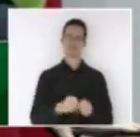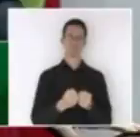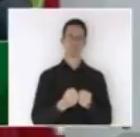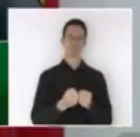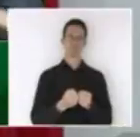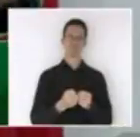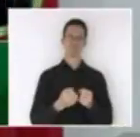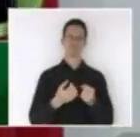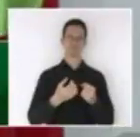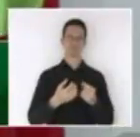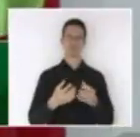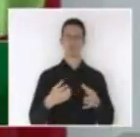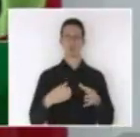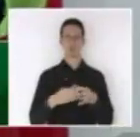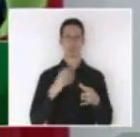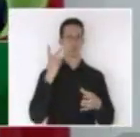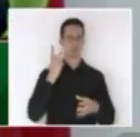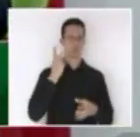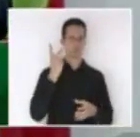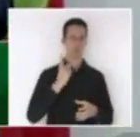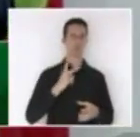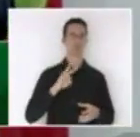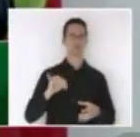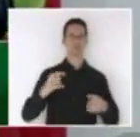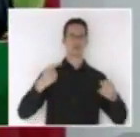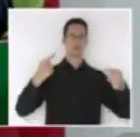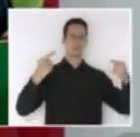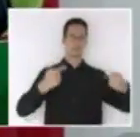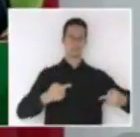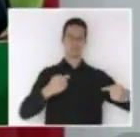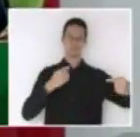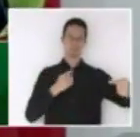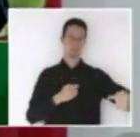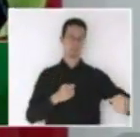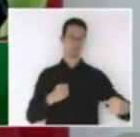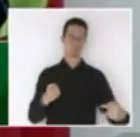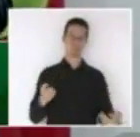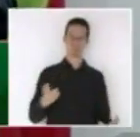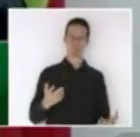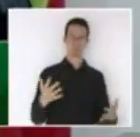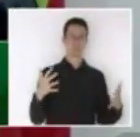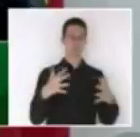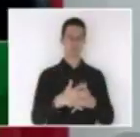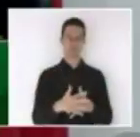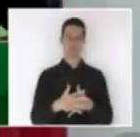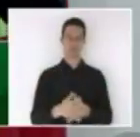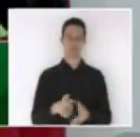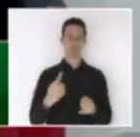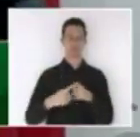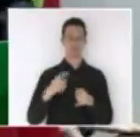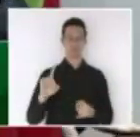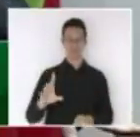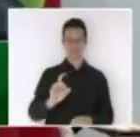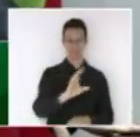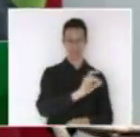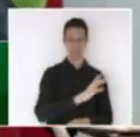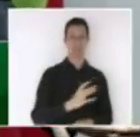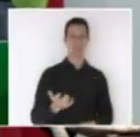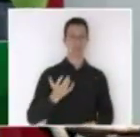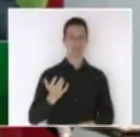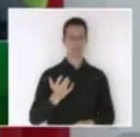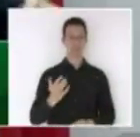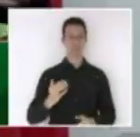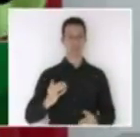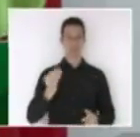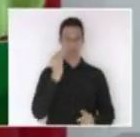disputa entre um e outro, sendo que cada um iria tentar mostrar que era melhor